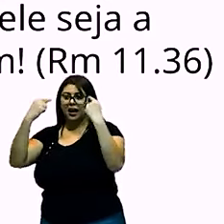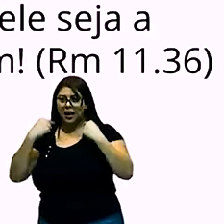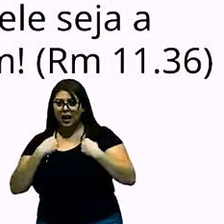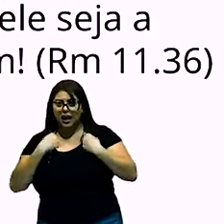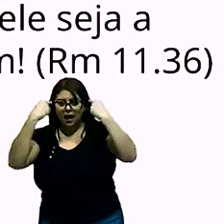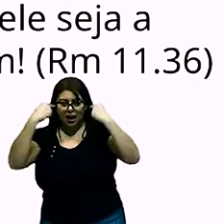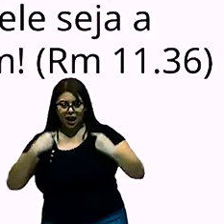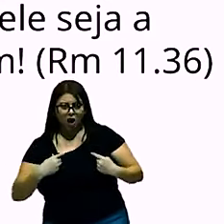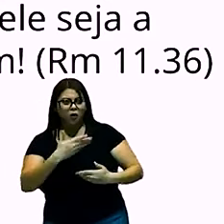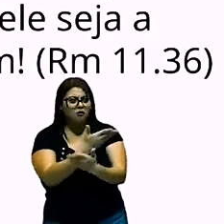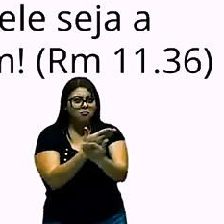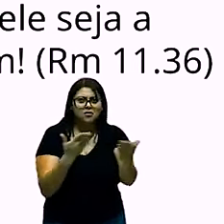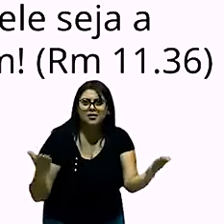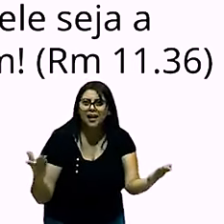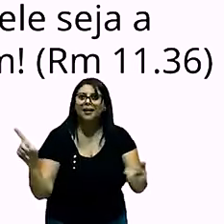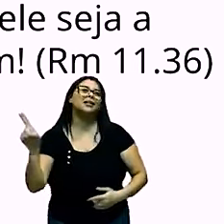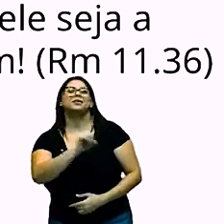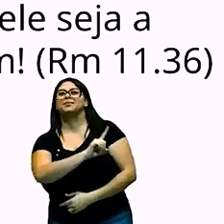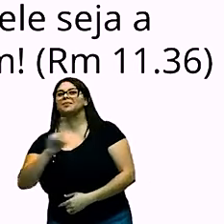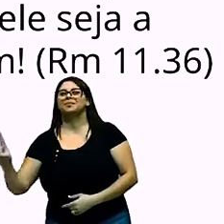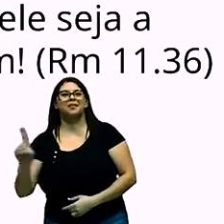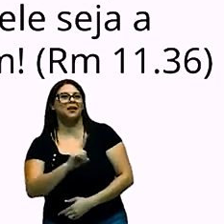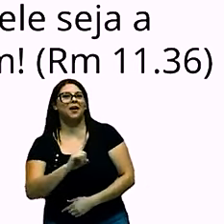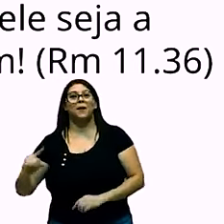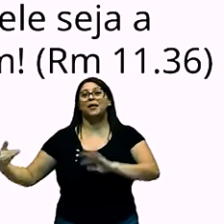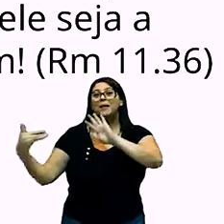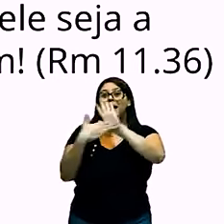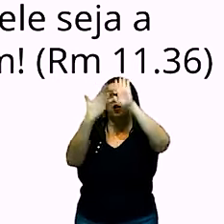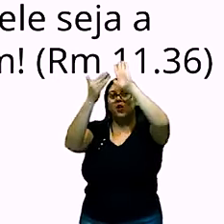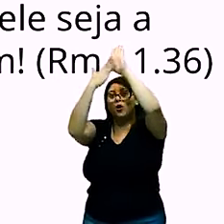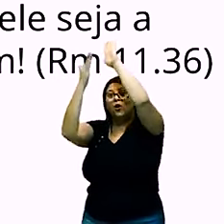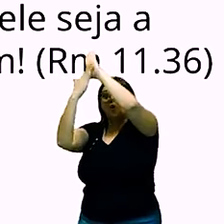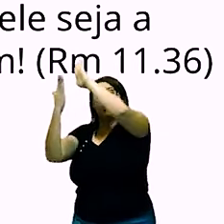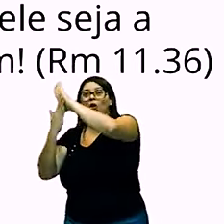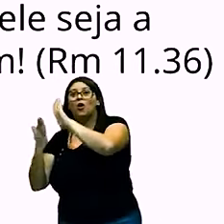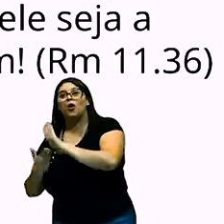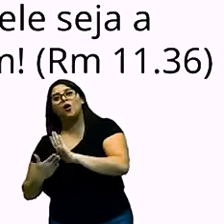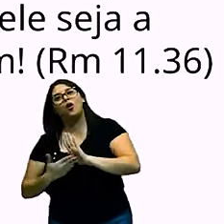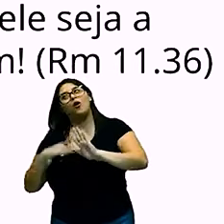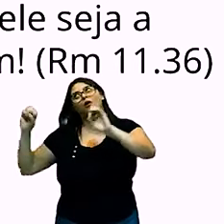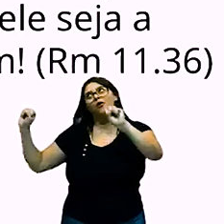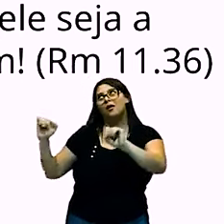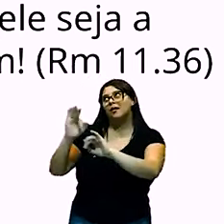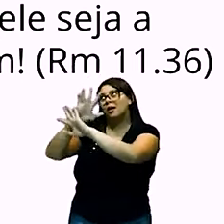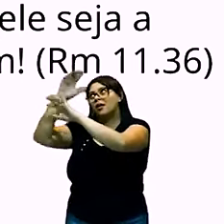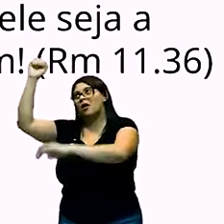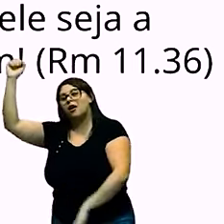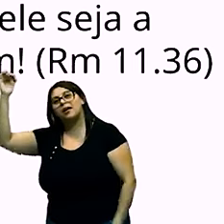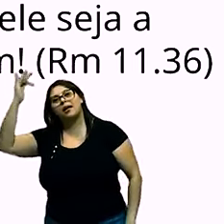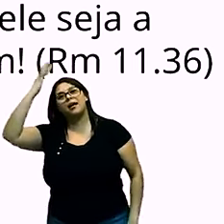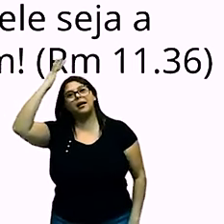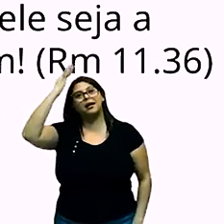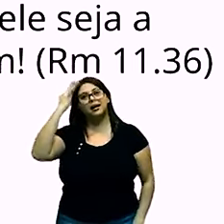ele diz que é para o louvor da glória da sua graça, para o louvor da sua glória, em louvor da sua glória.